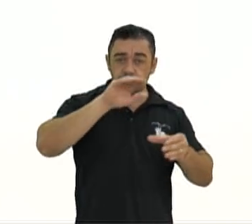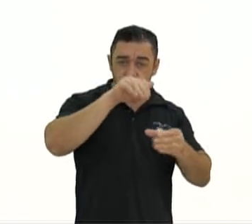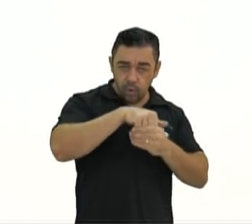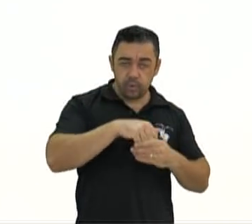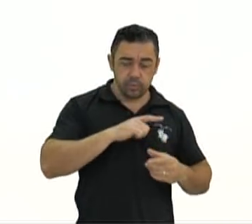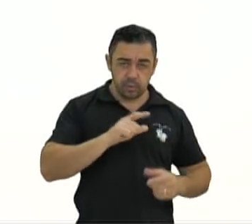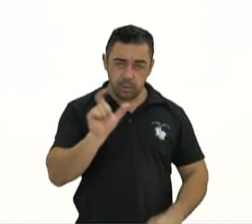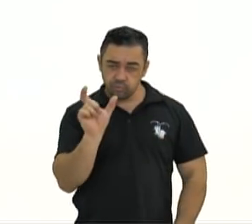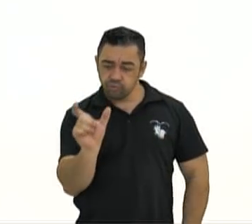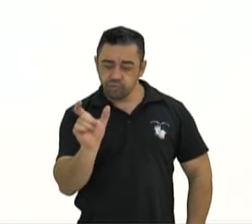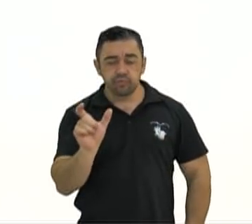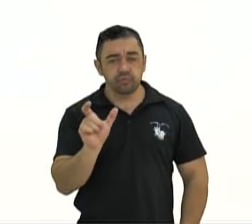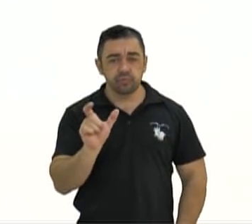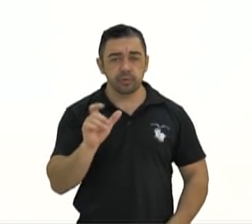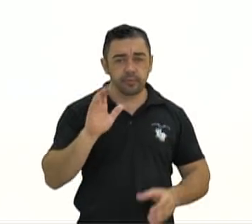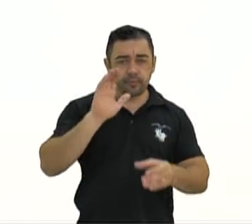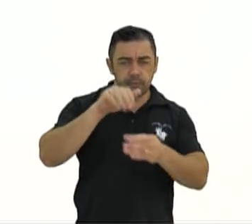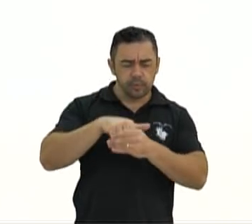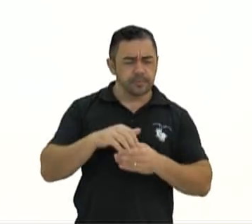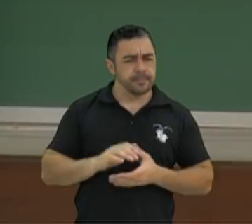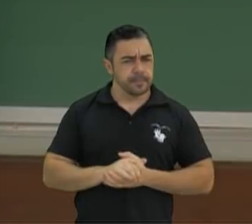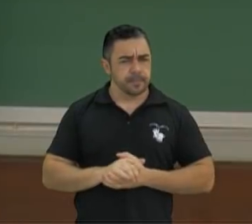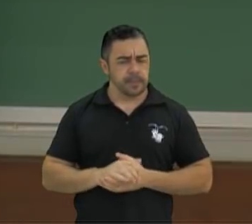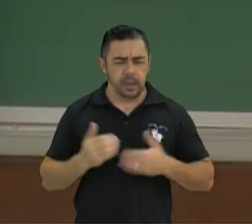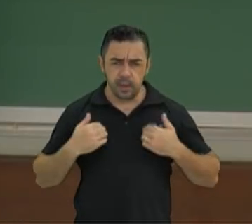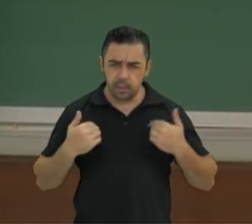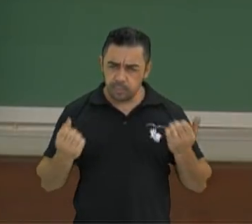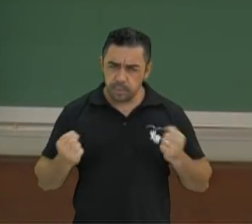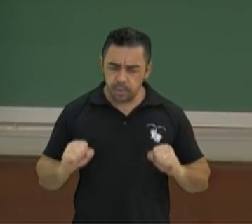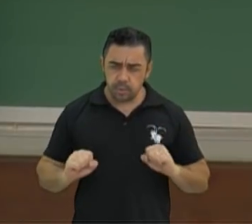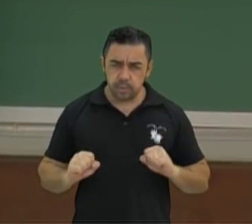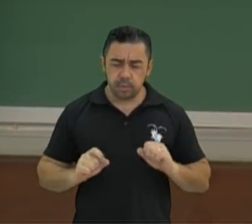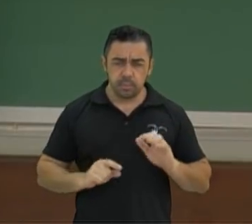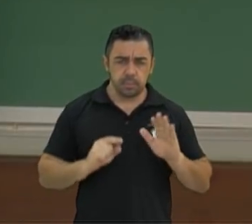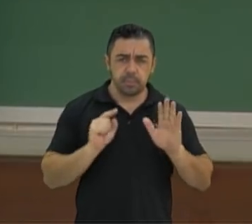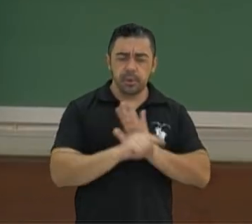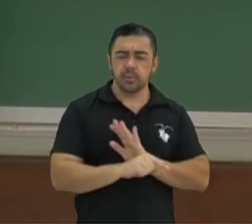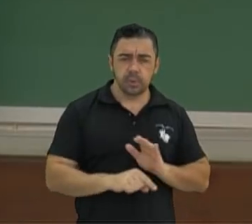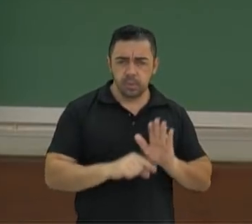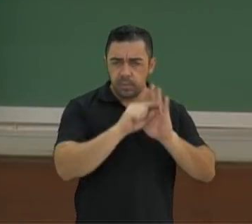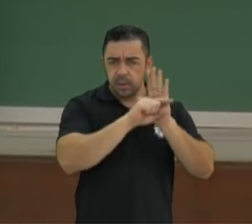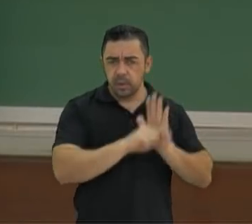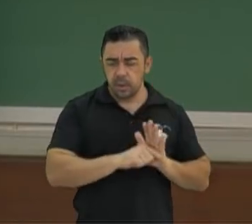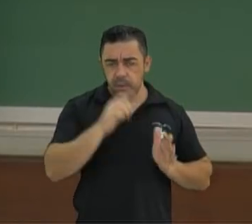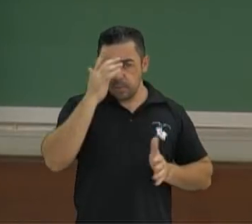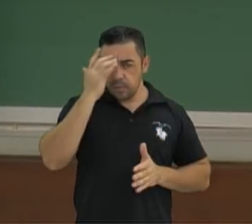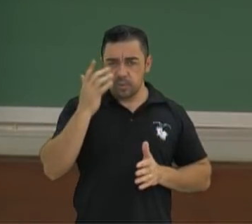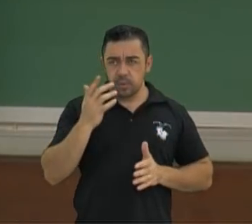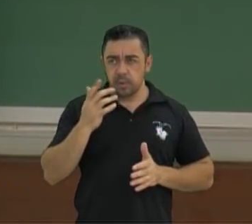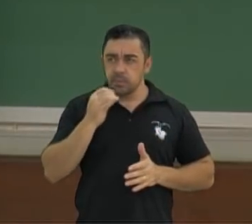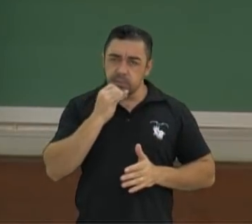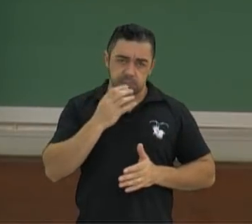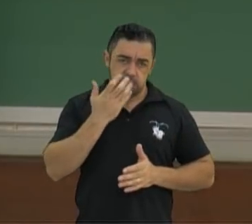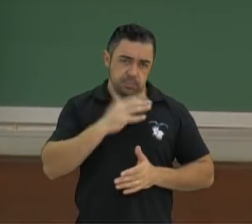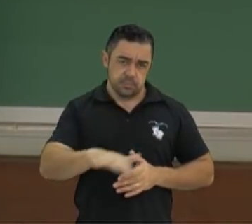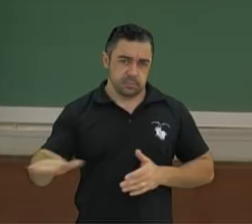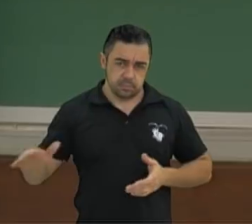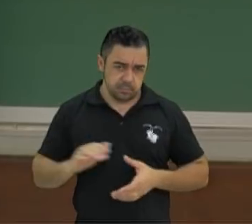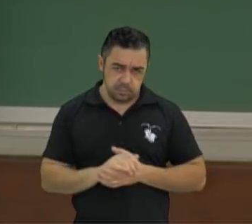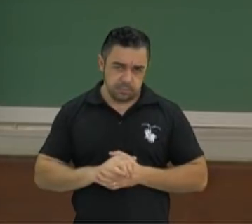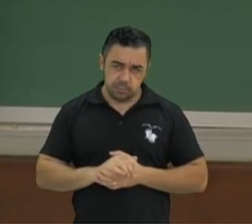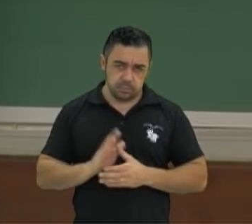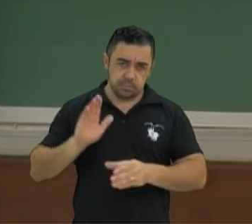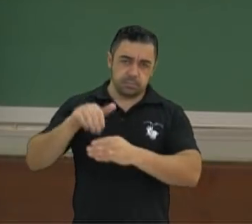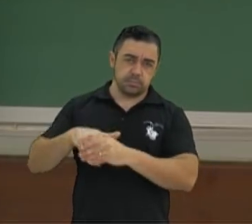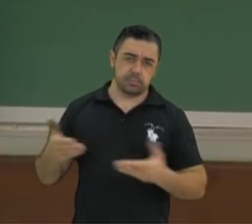ter o título de eleitor. Eu posso fazer isso, por exemplo, posso fazer essa pesquisa, seria significativo eu fazer essa